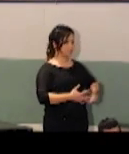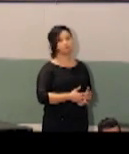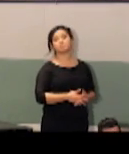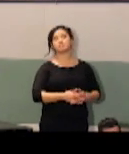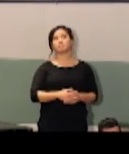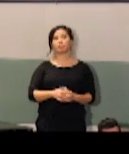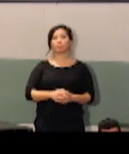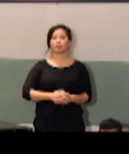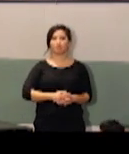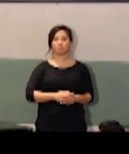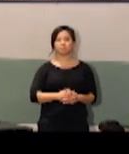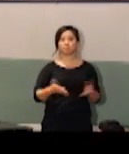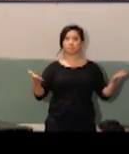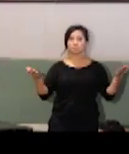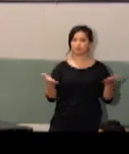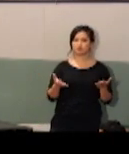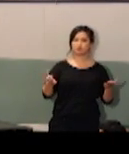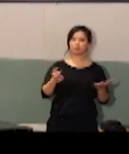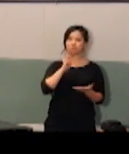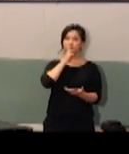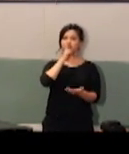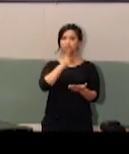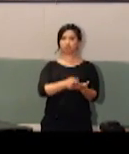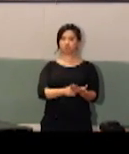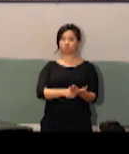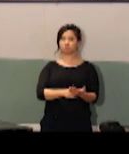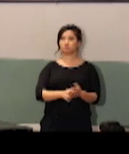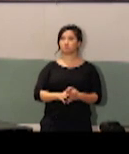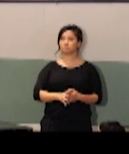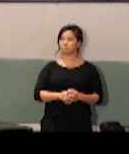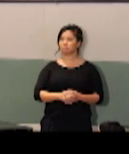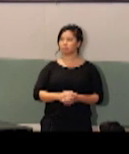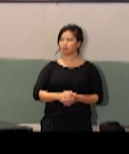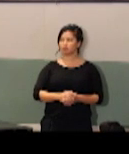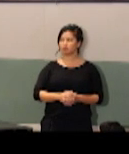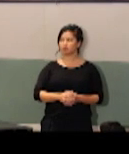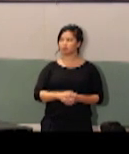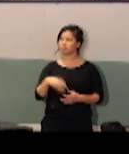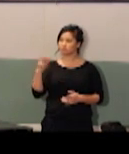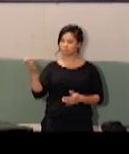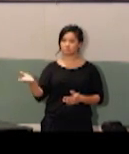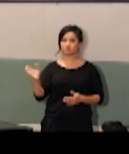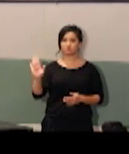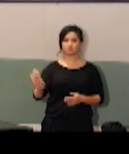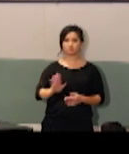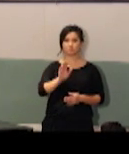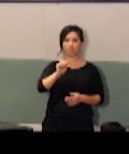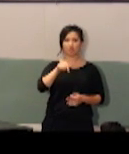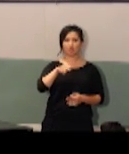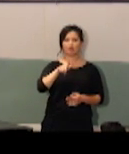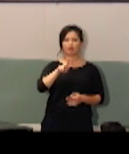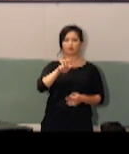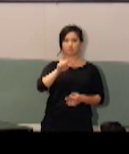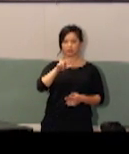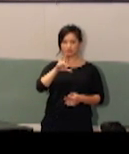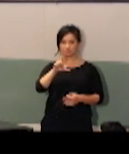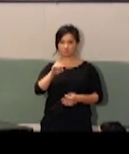candidato a responder o quesito saúde, e último, é o candidato Agnello